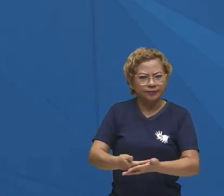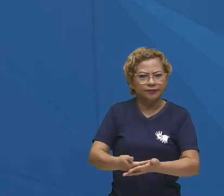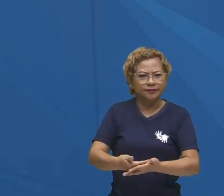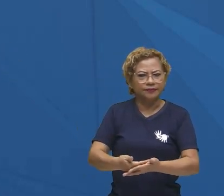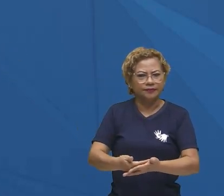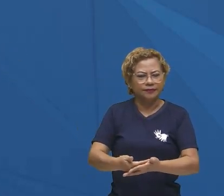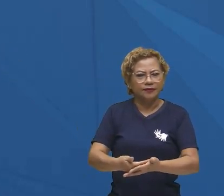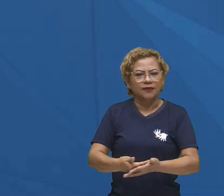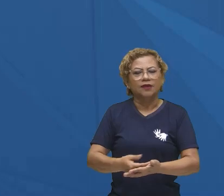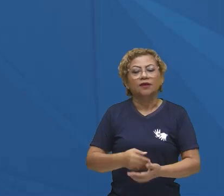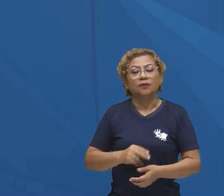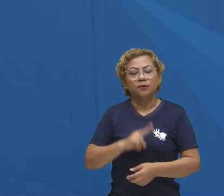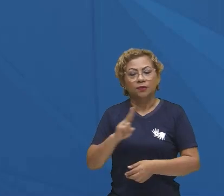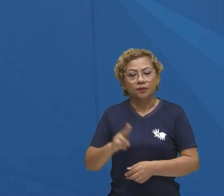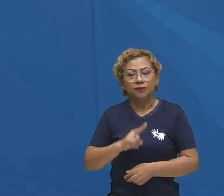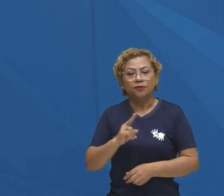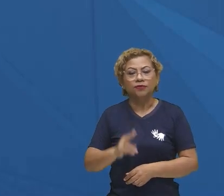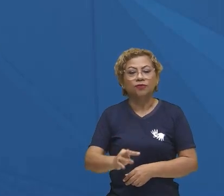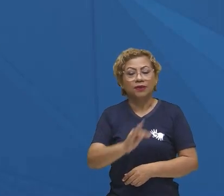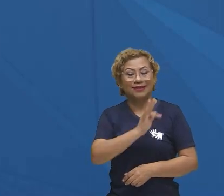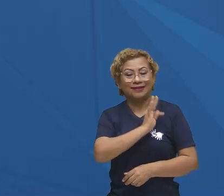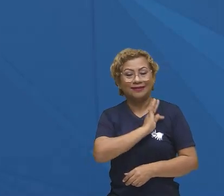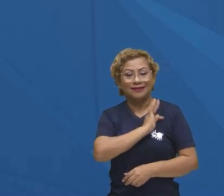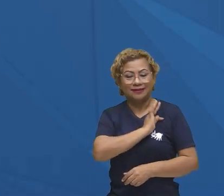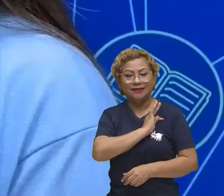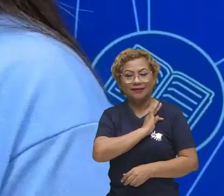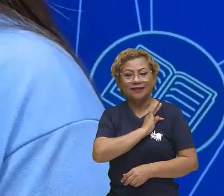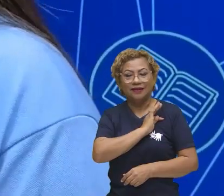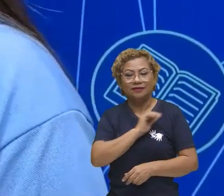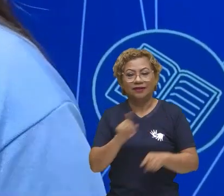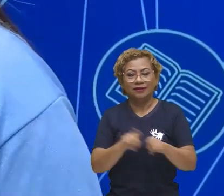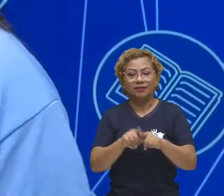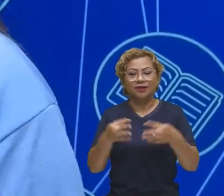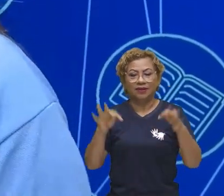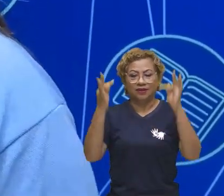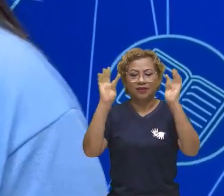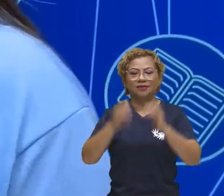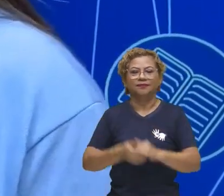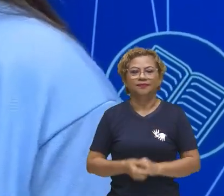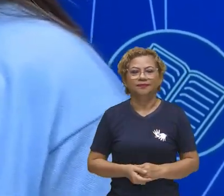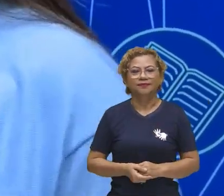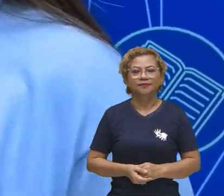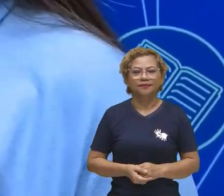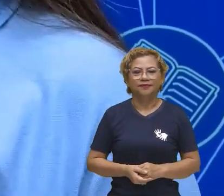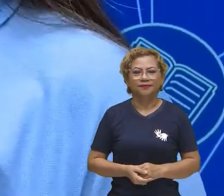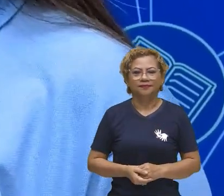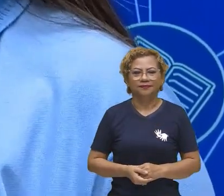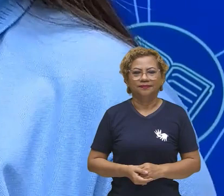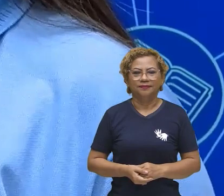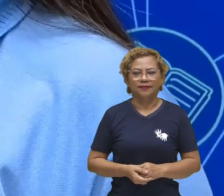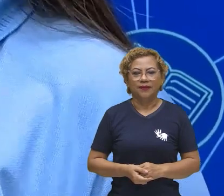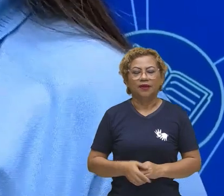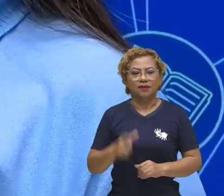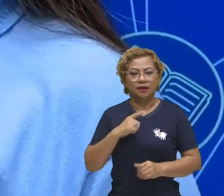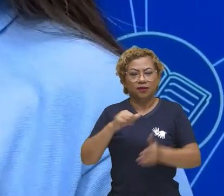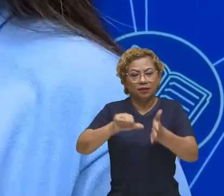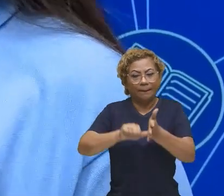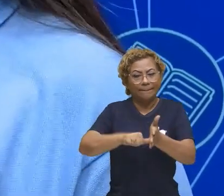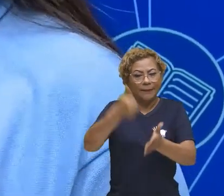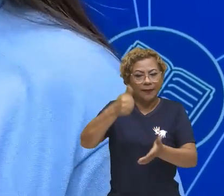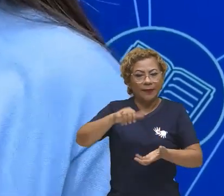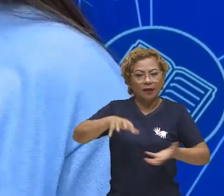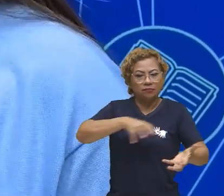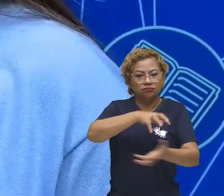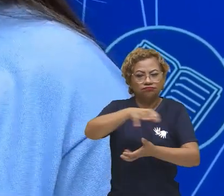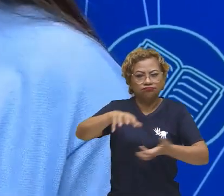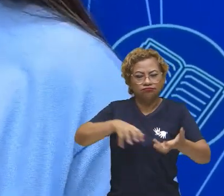alguma tecnologia digital? Vamos dar uma olhadinha. A gente vê a primeira Revolução Industrial, ela